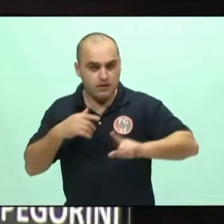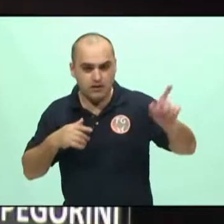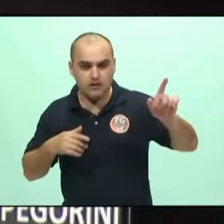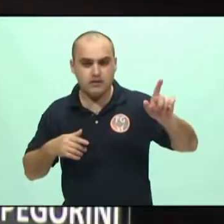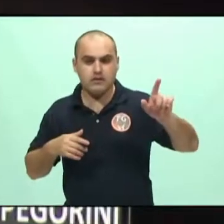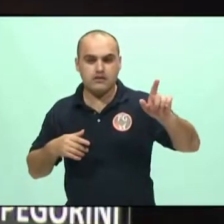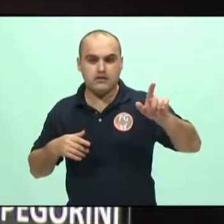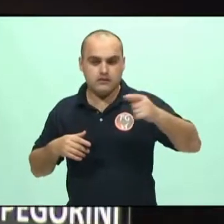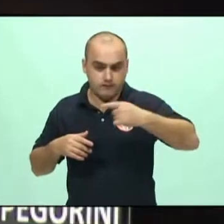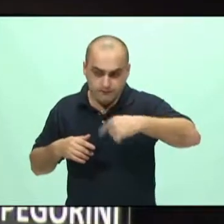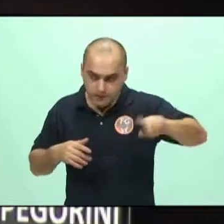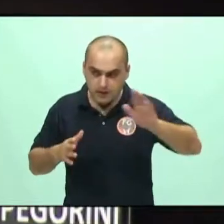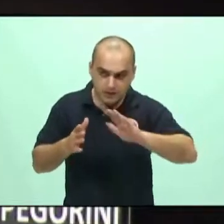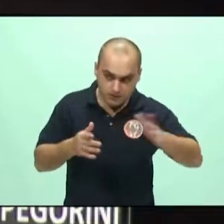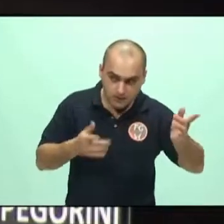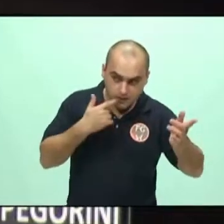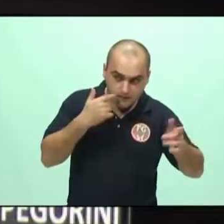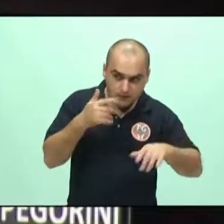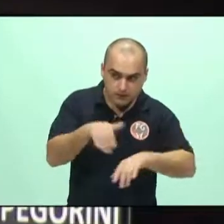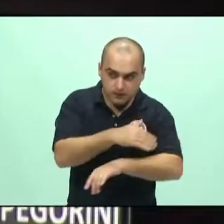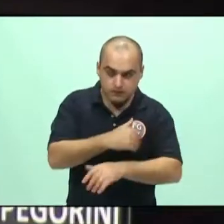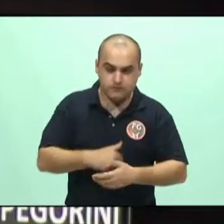dá uma passadinha lá obrigado